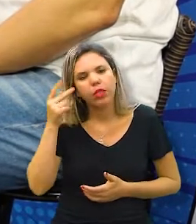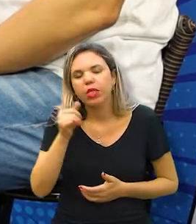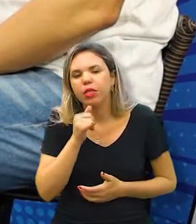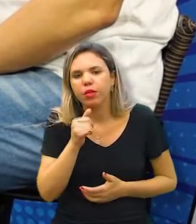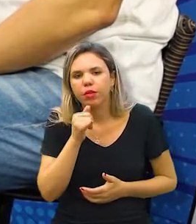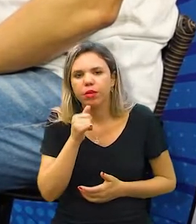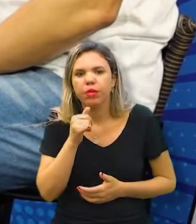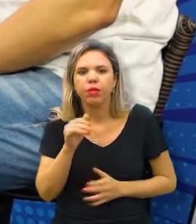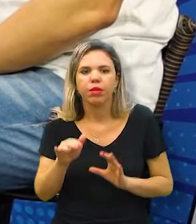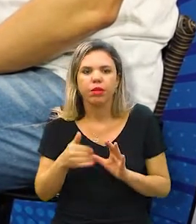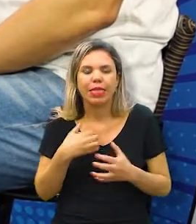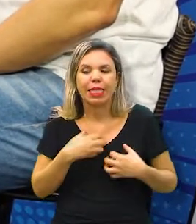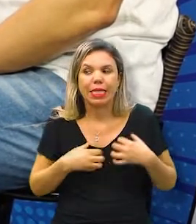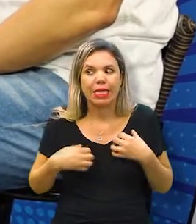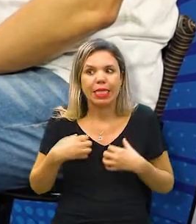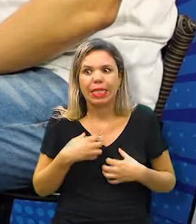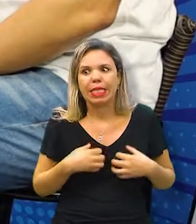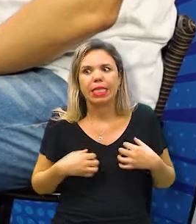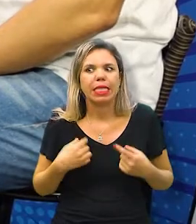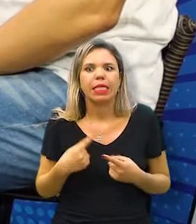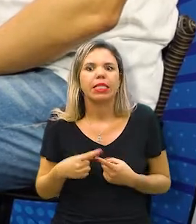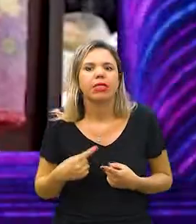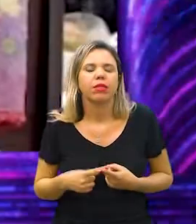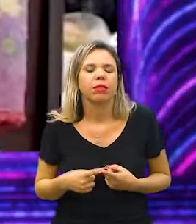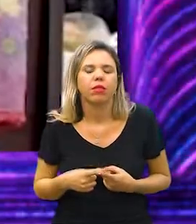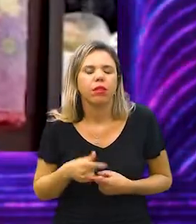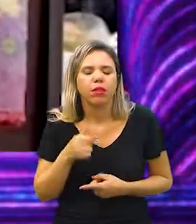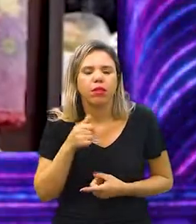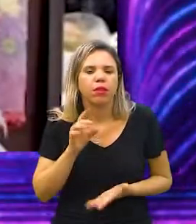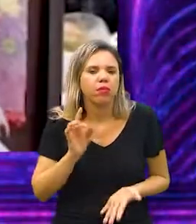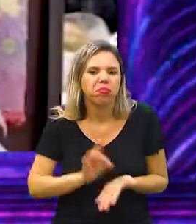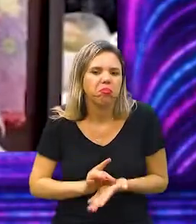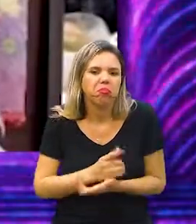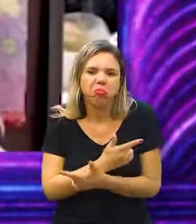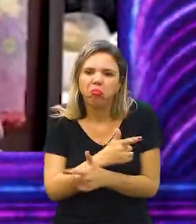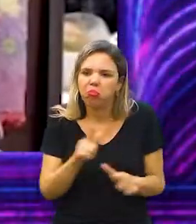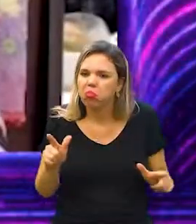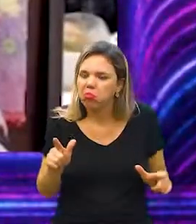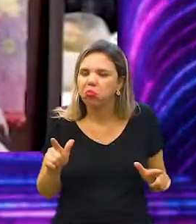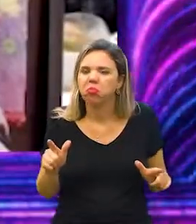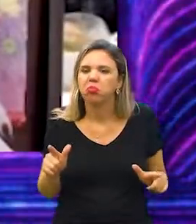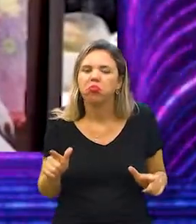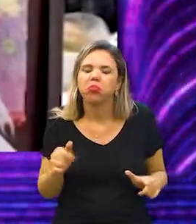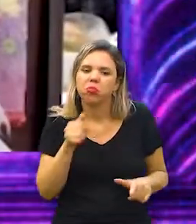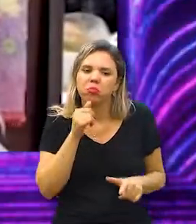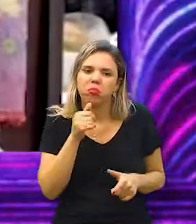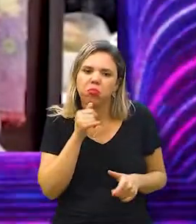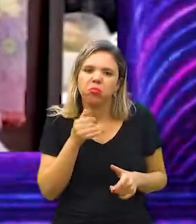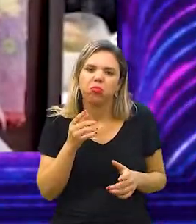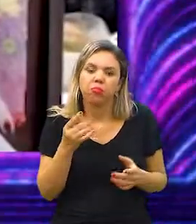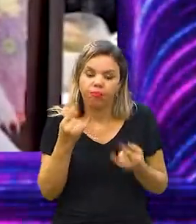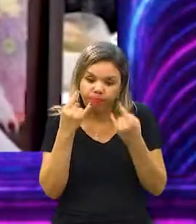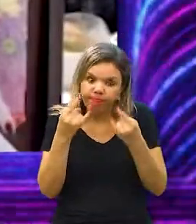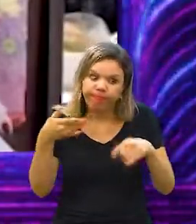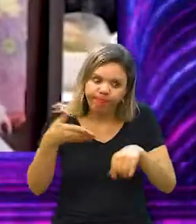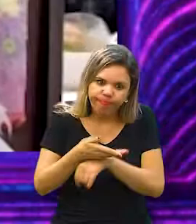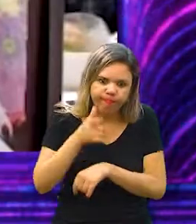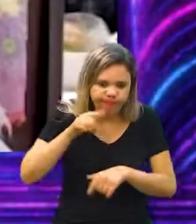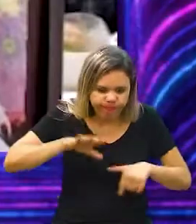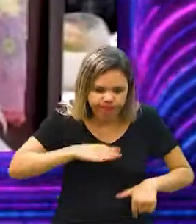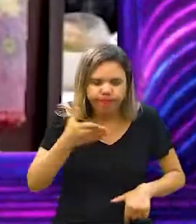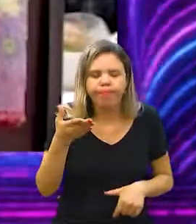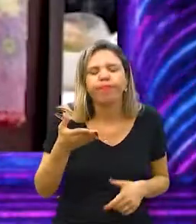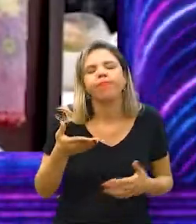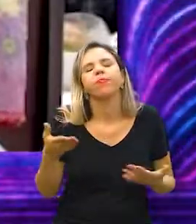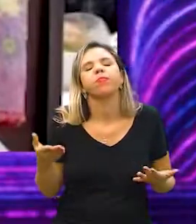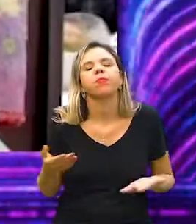Até chega a um ponto de constrangida, porque ela realmente não tem nenhuma inibição, o que ela quer, ela vai